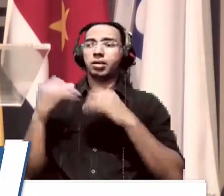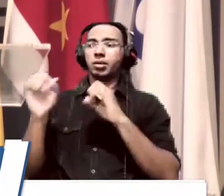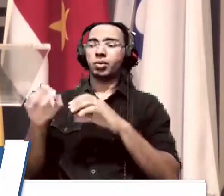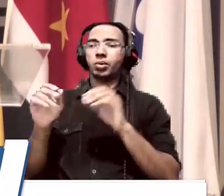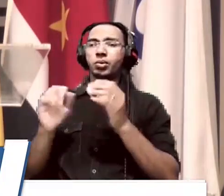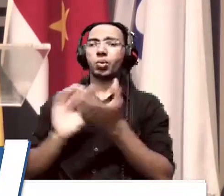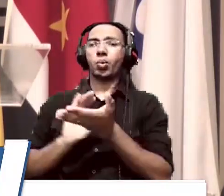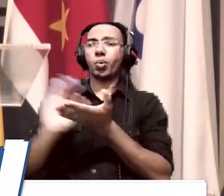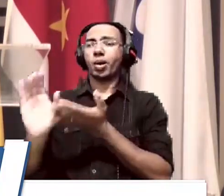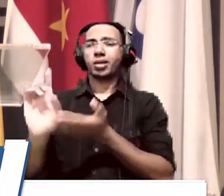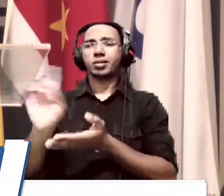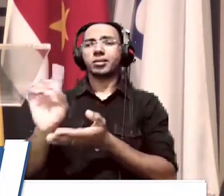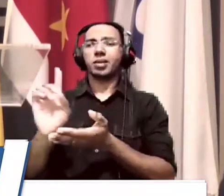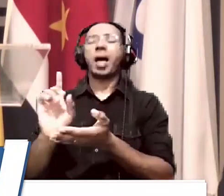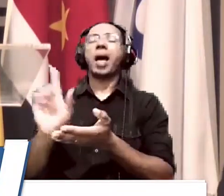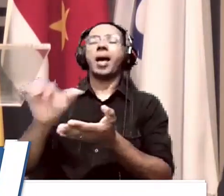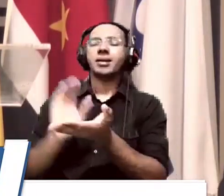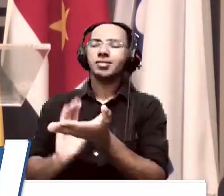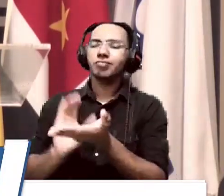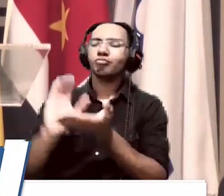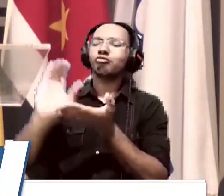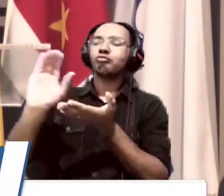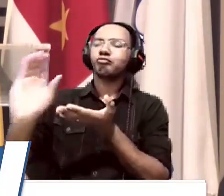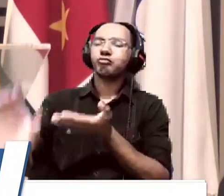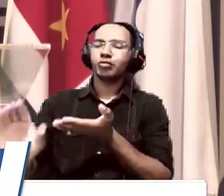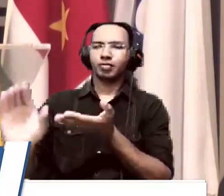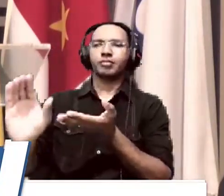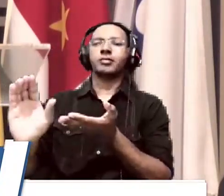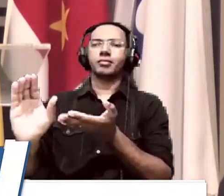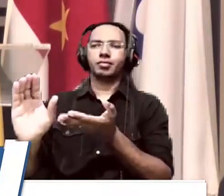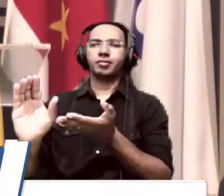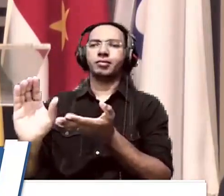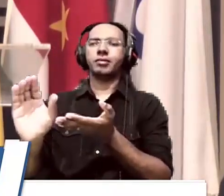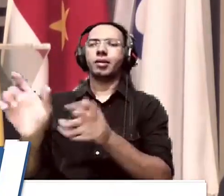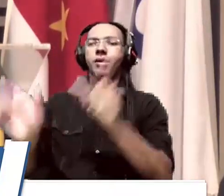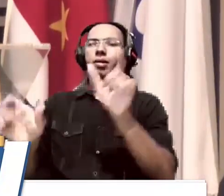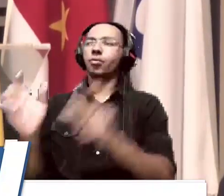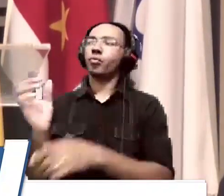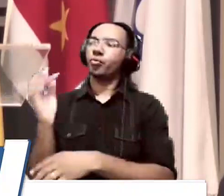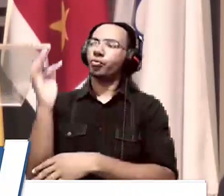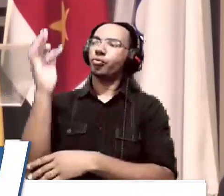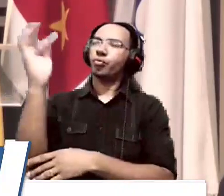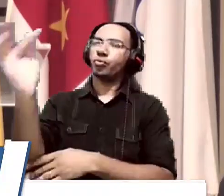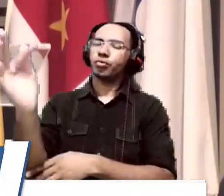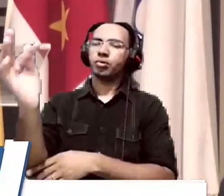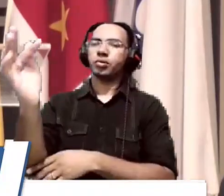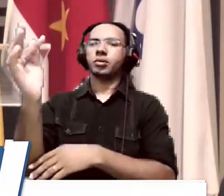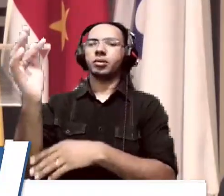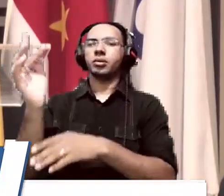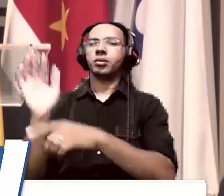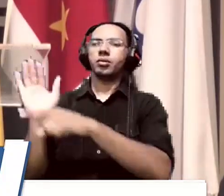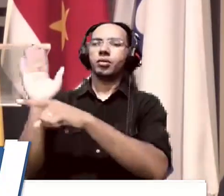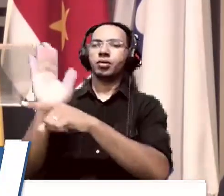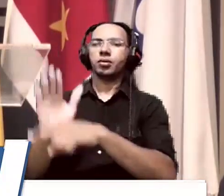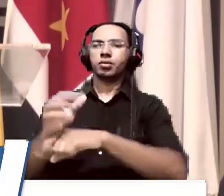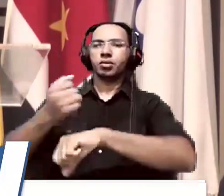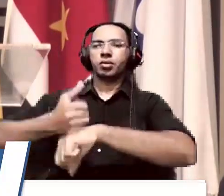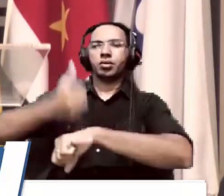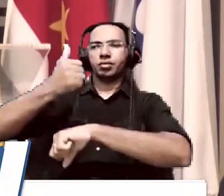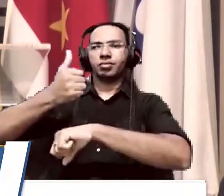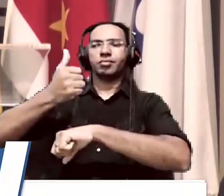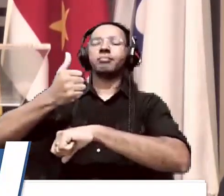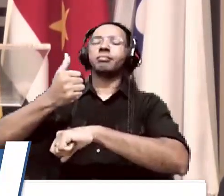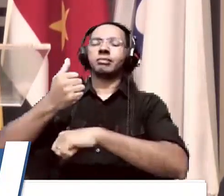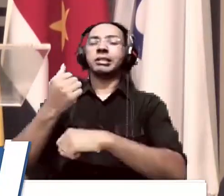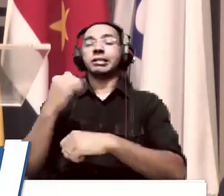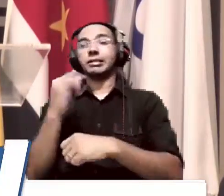é investimento. A gente está investindo nas pessoas que serão os futuros construtores da cidade de Franca. Né? Então, quando a gente